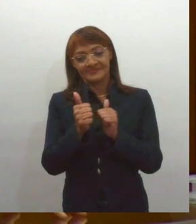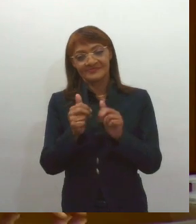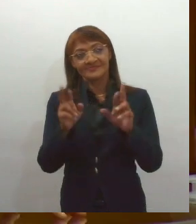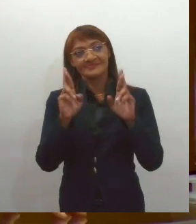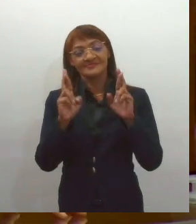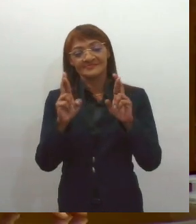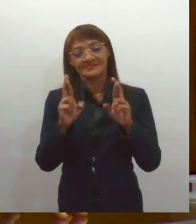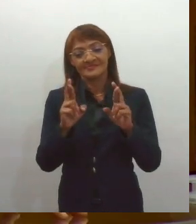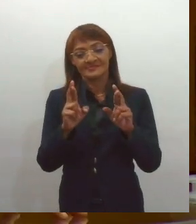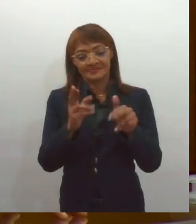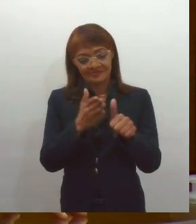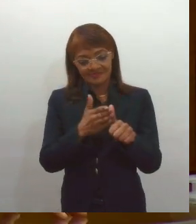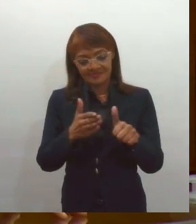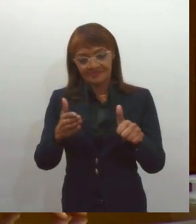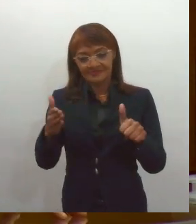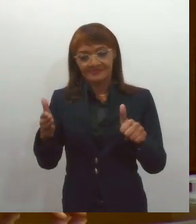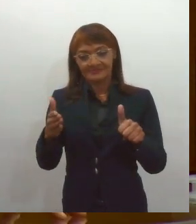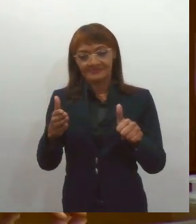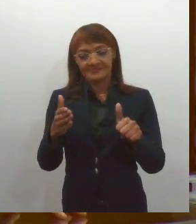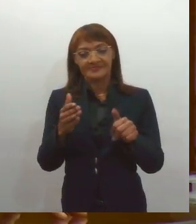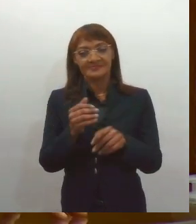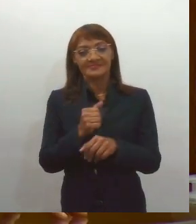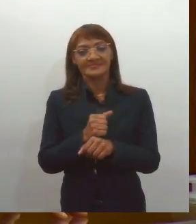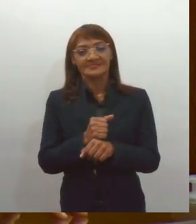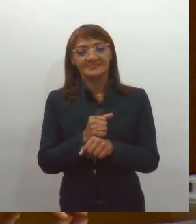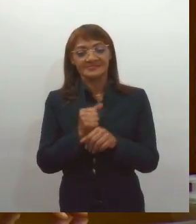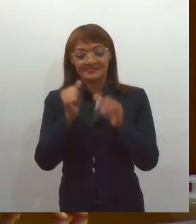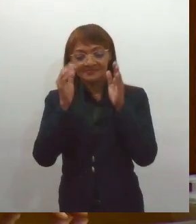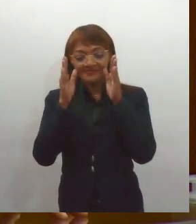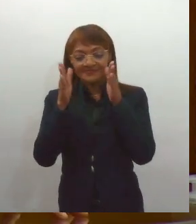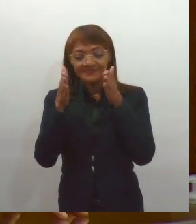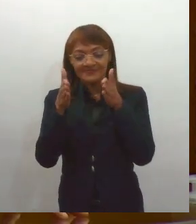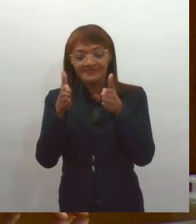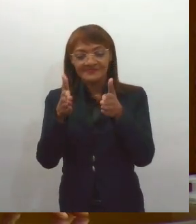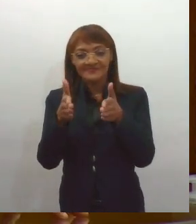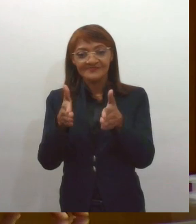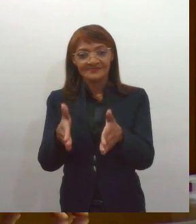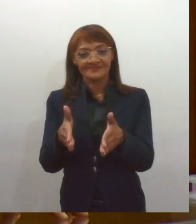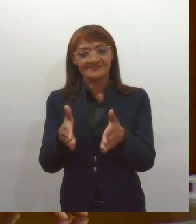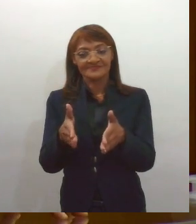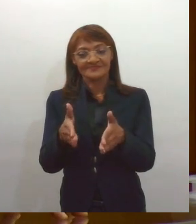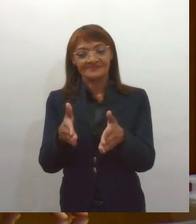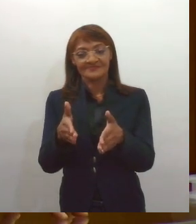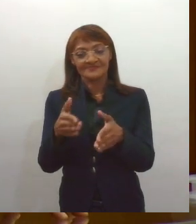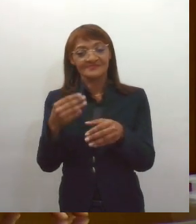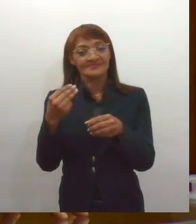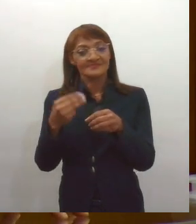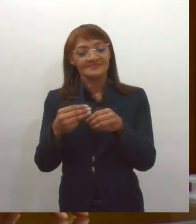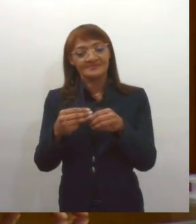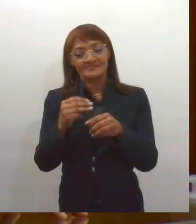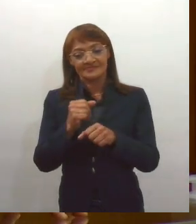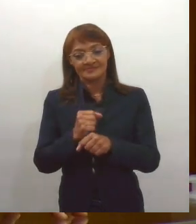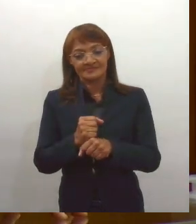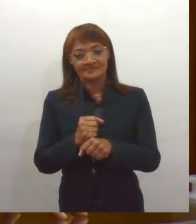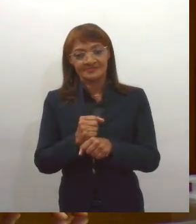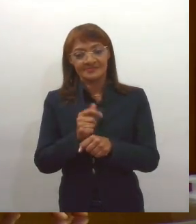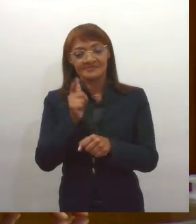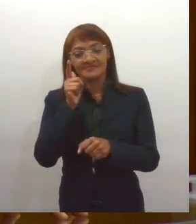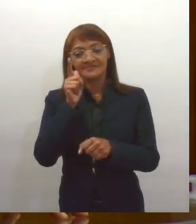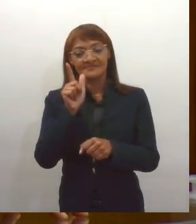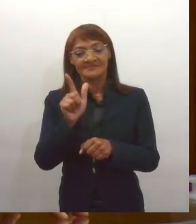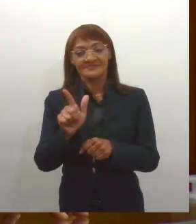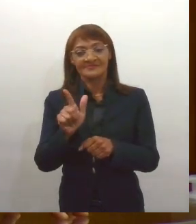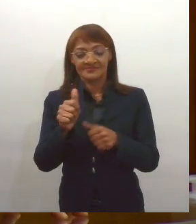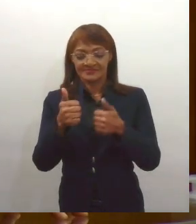Sergipe Kaká vamos conseguir ter um ônibus né no padrão e do tamanho que